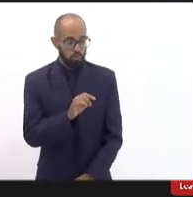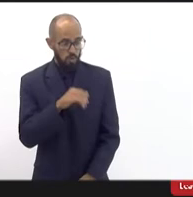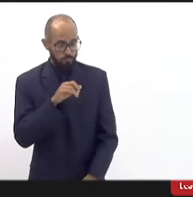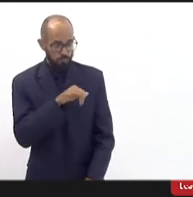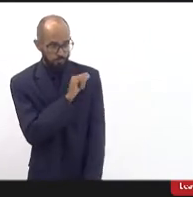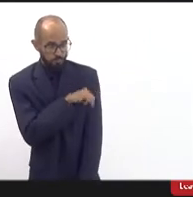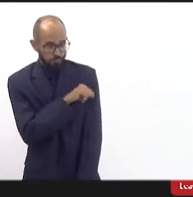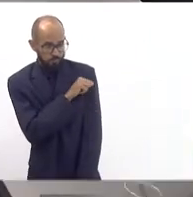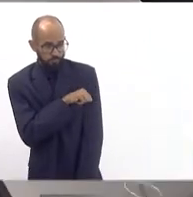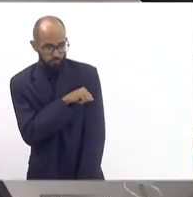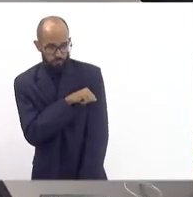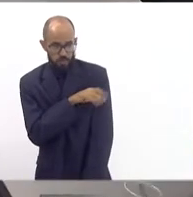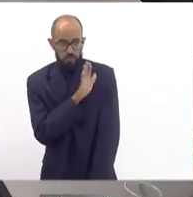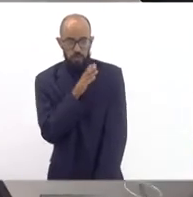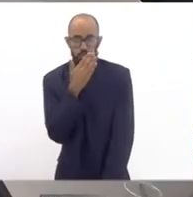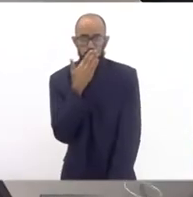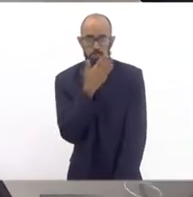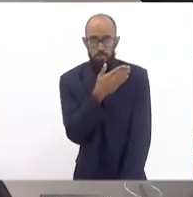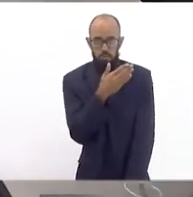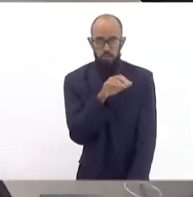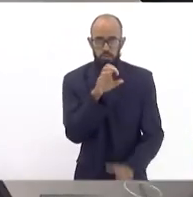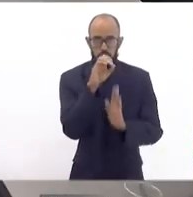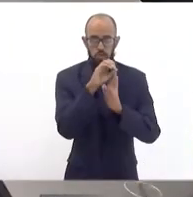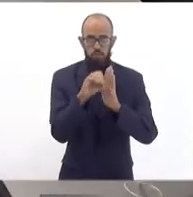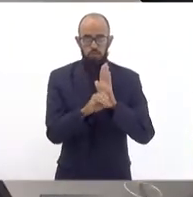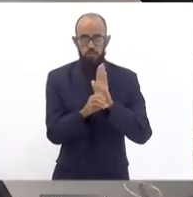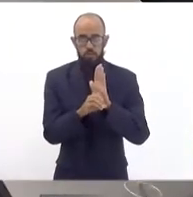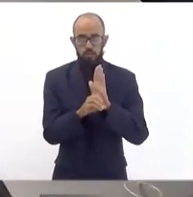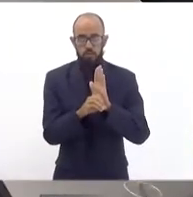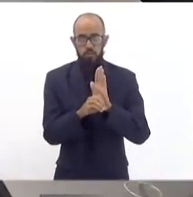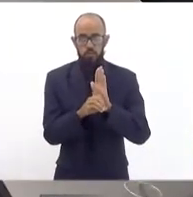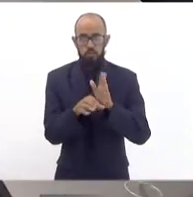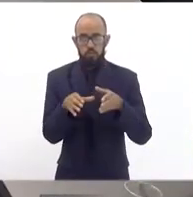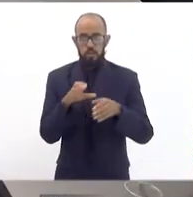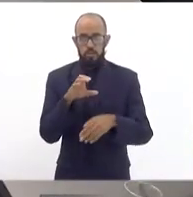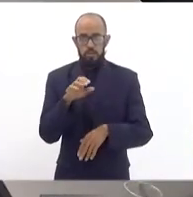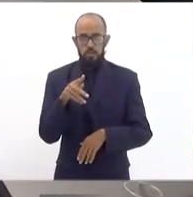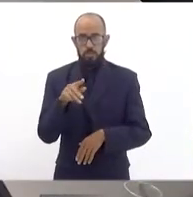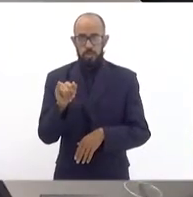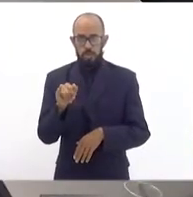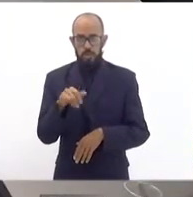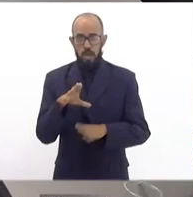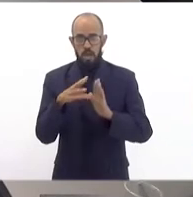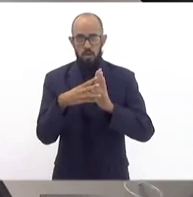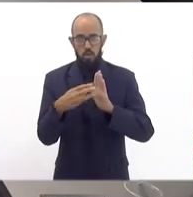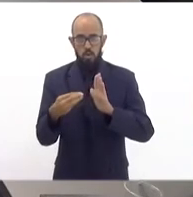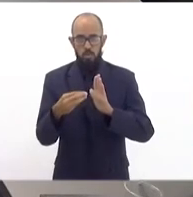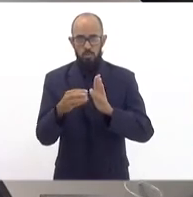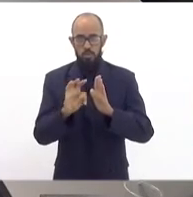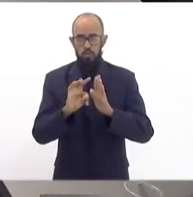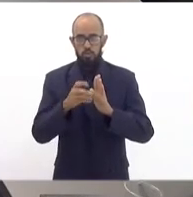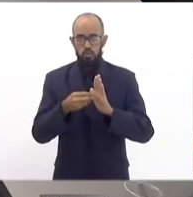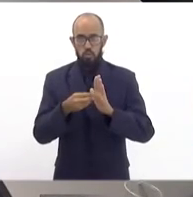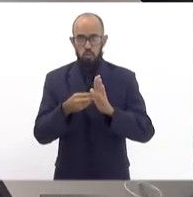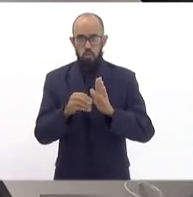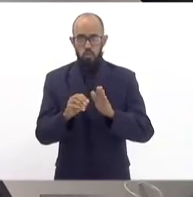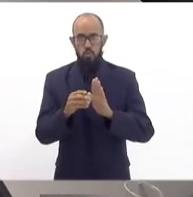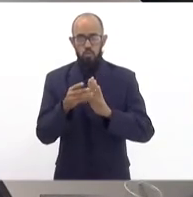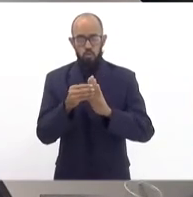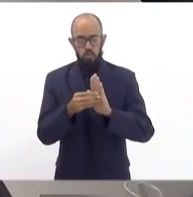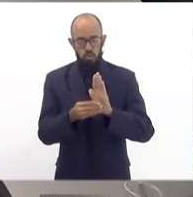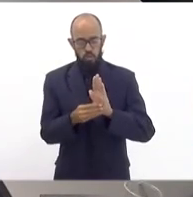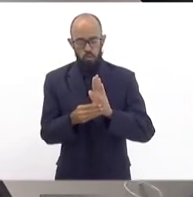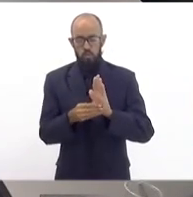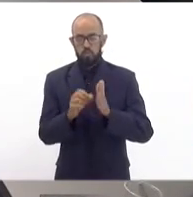Rejane, foi solicitada, através do ofício da Comissão Parlamentar de Inquérito, solicitando a cópia do inteiro teor do contrato